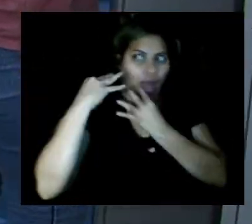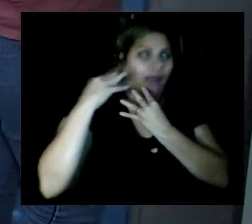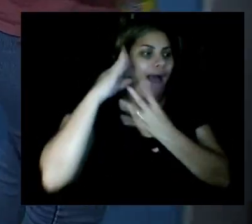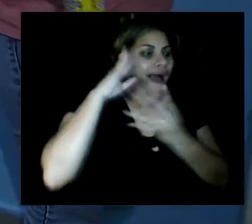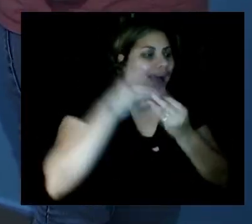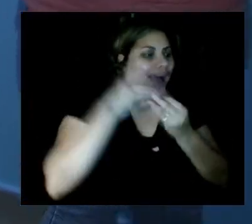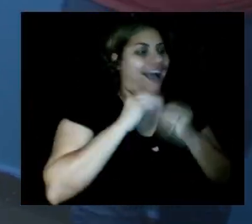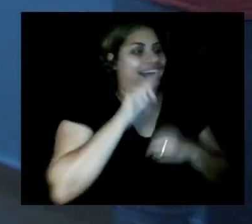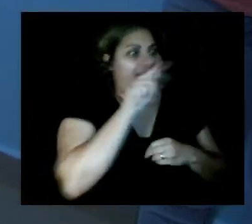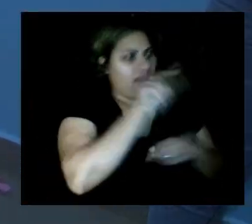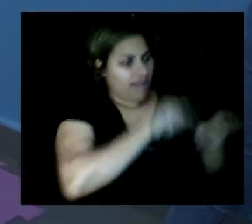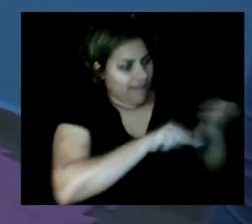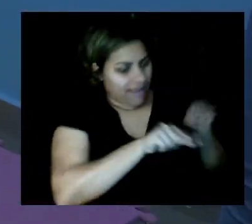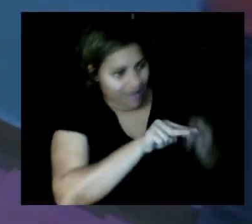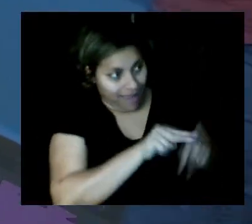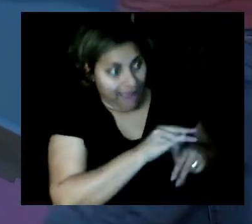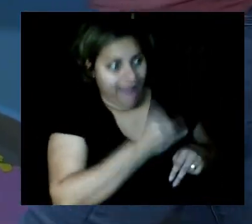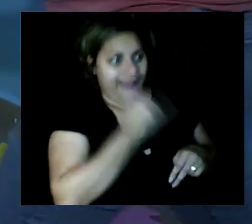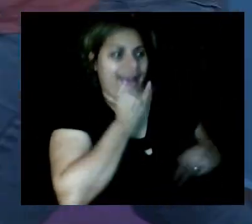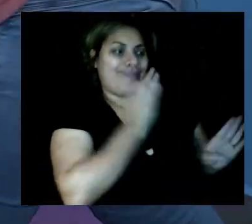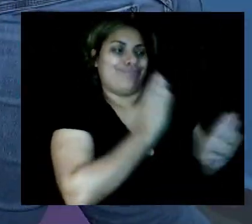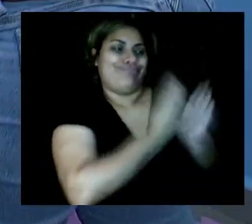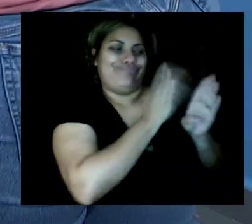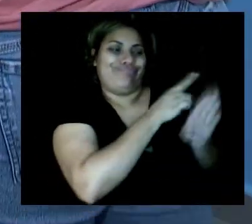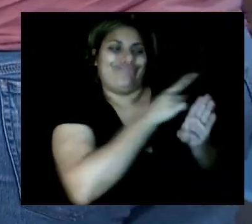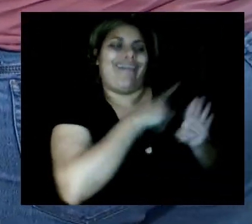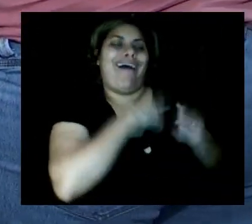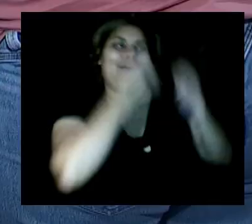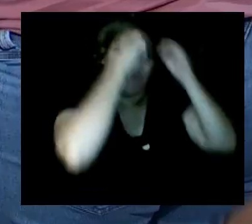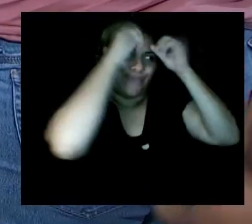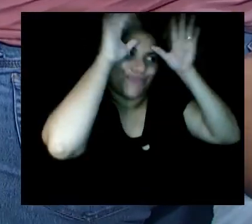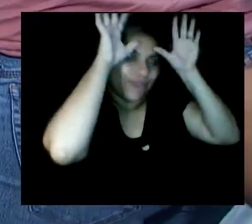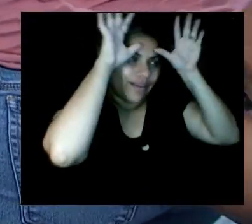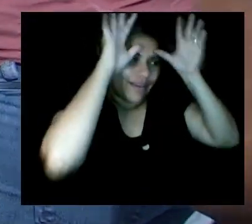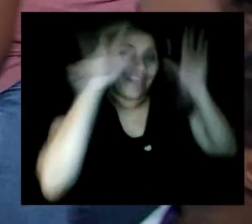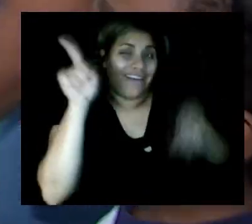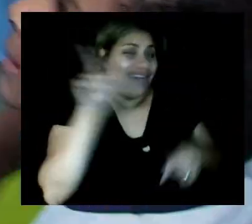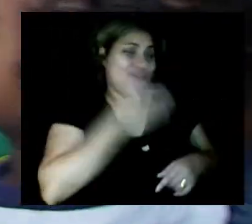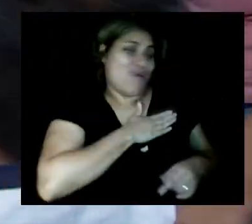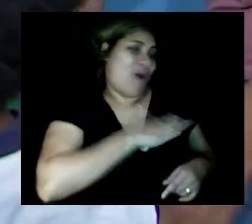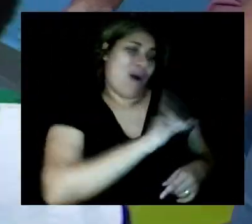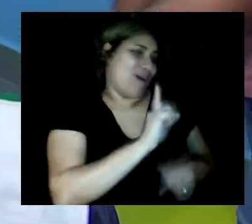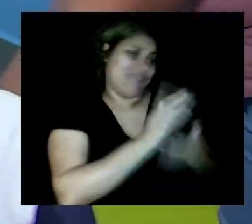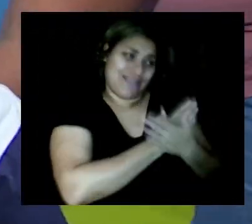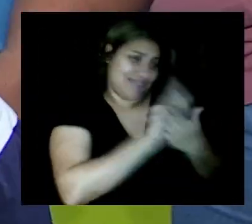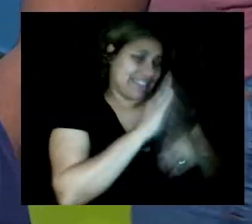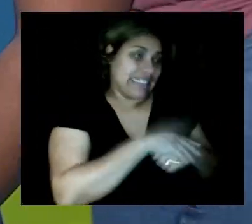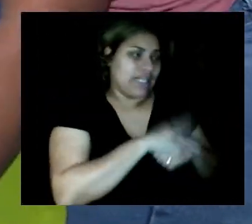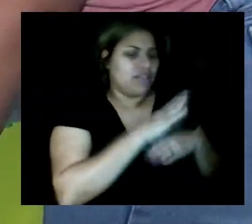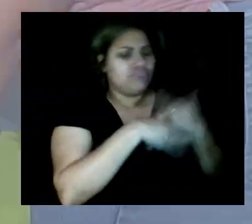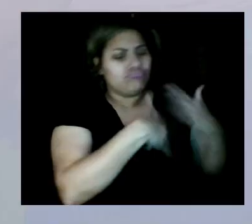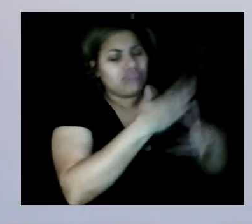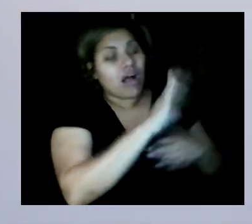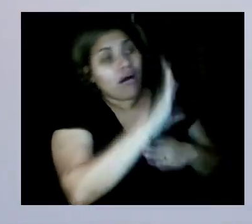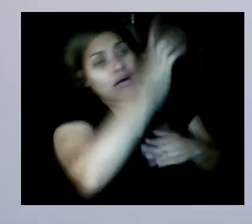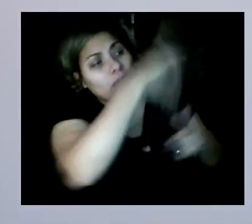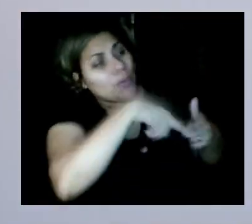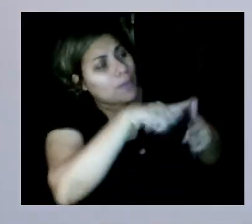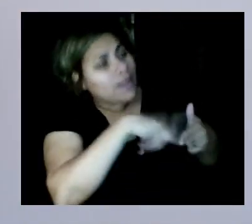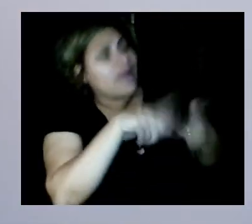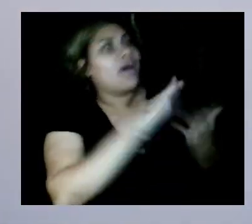diferente, ele não gosta. E às vezes acontece algum problema, alguma coisa, que ele vai agir de